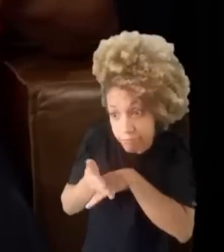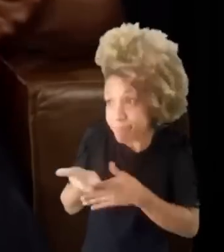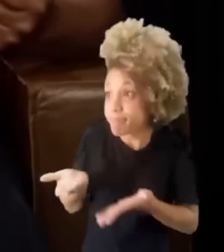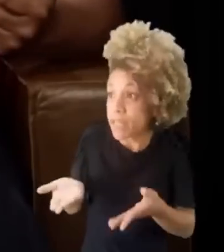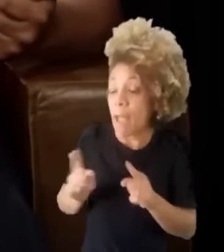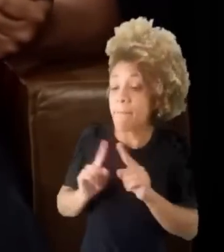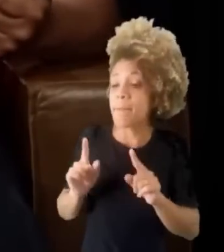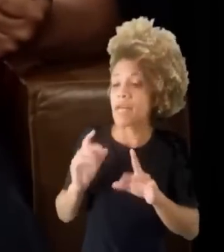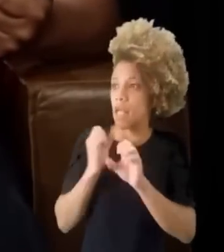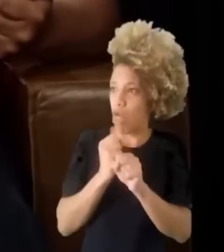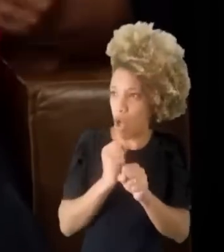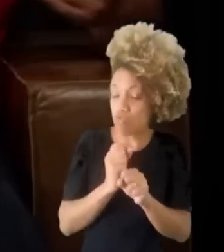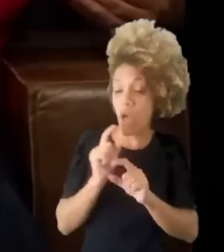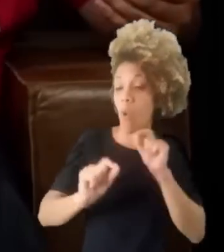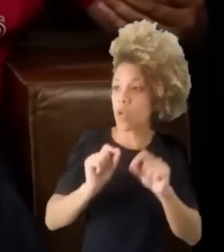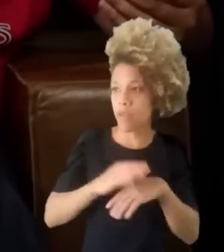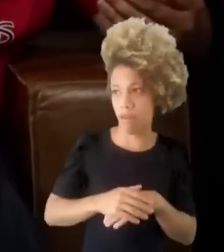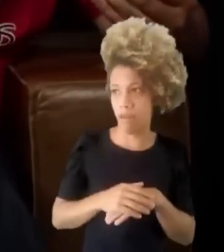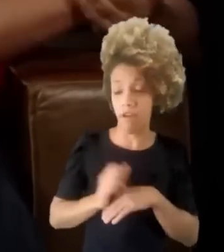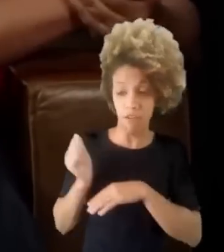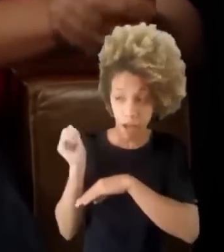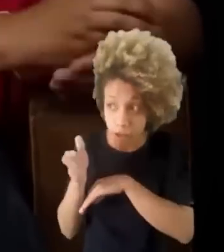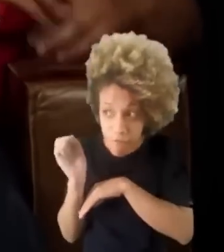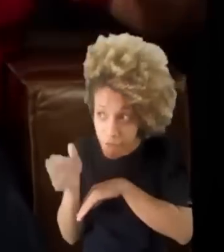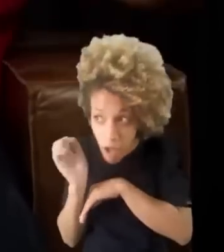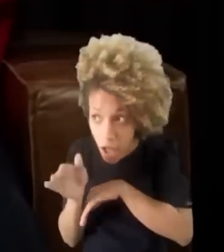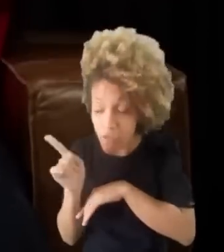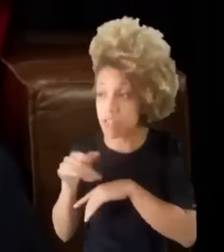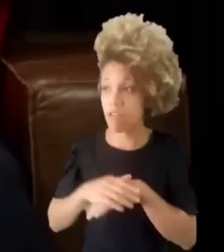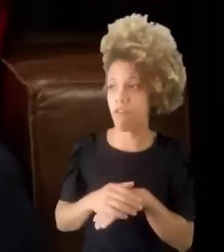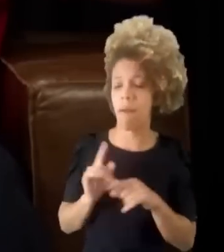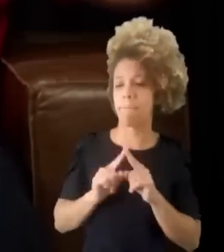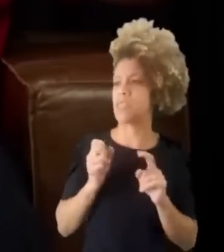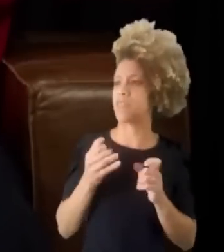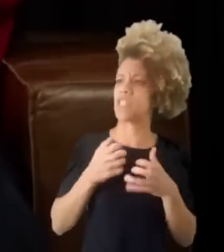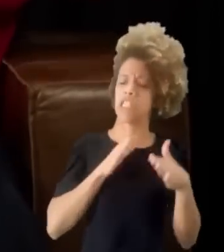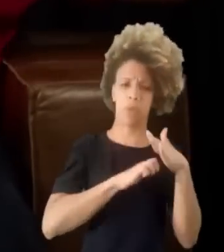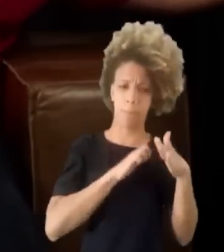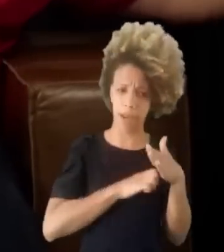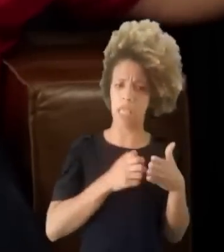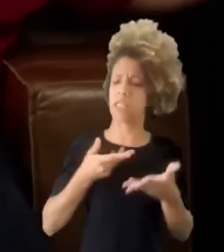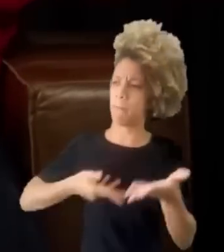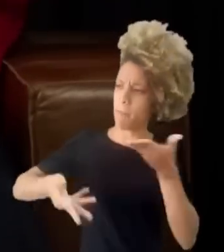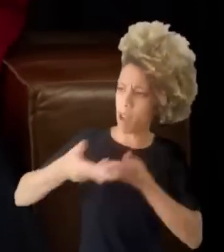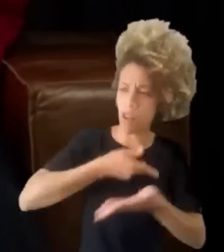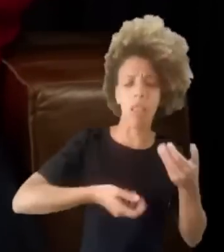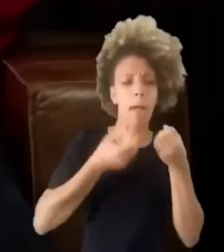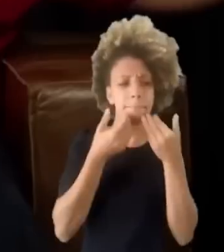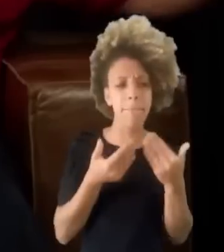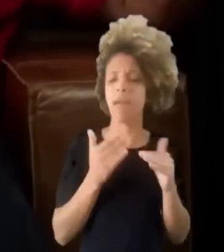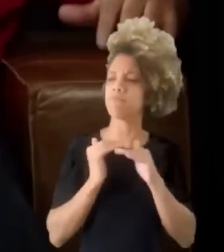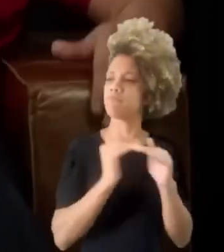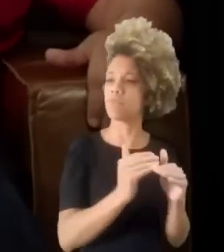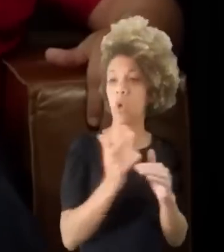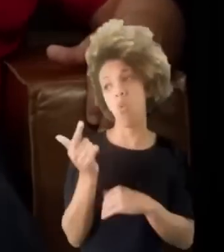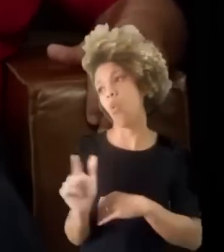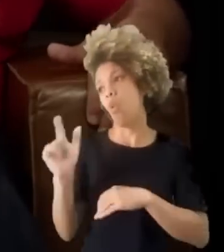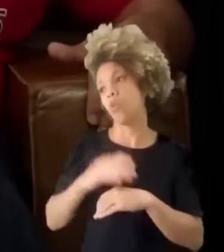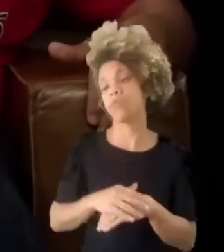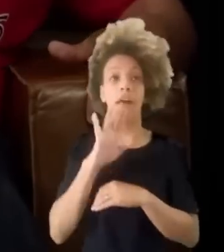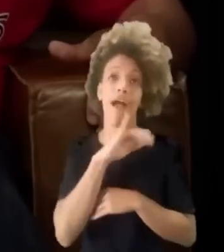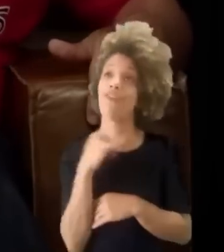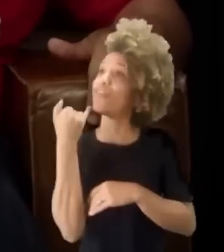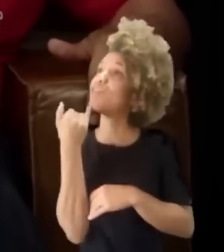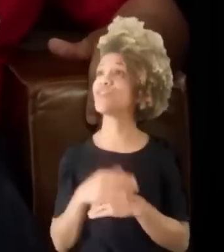lógica disso não é o cálculo humano o cálculo humano Vai te então se você quiser fazer uma empresa para tratar todo mundo bem todo mundo legal do outro lado e tal